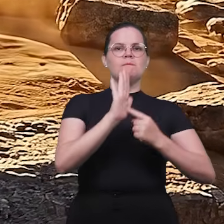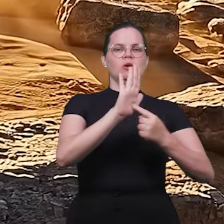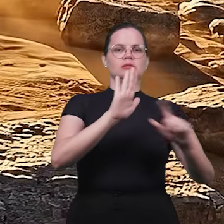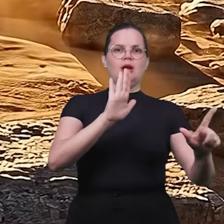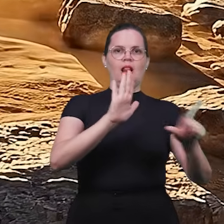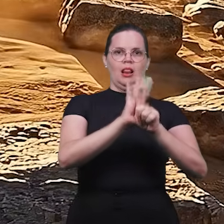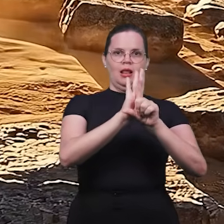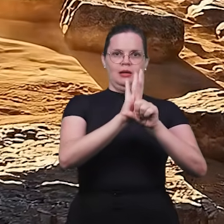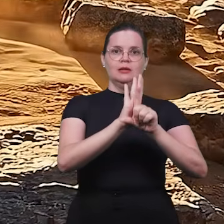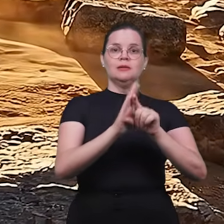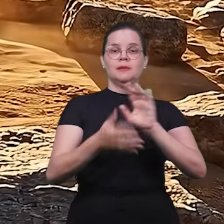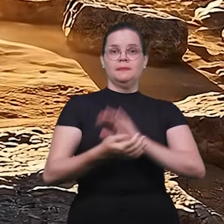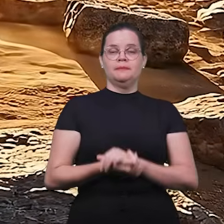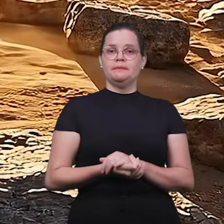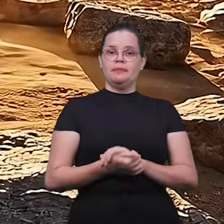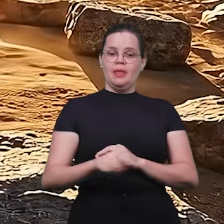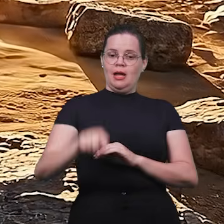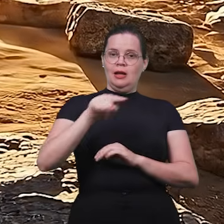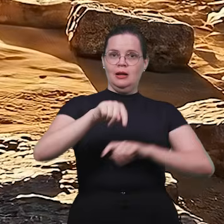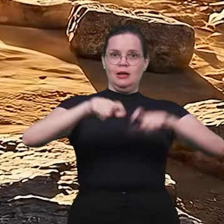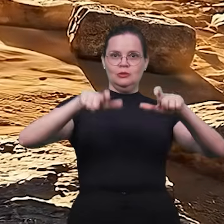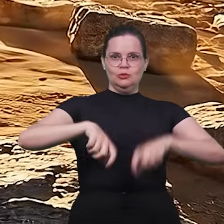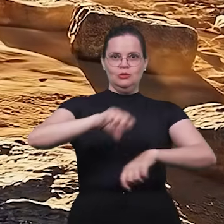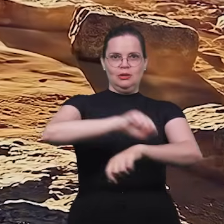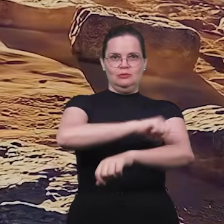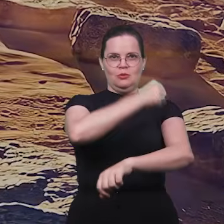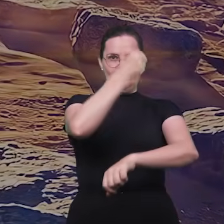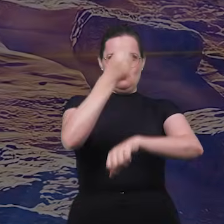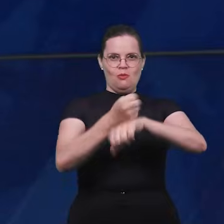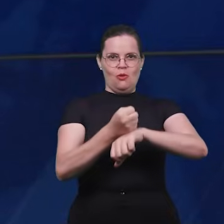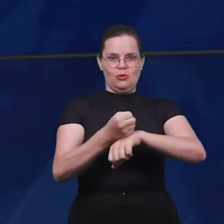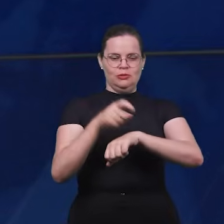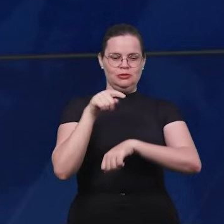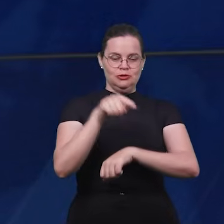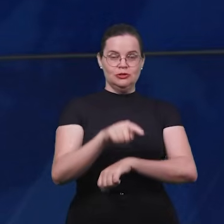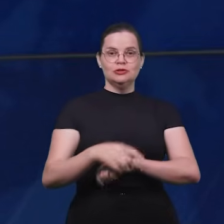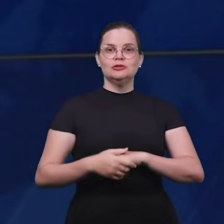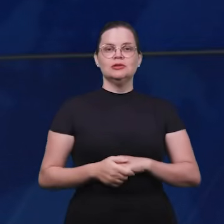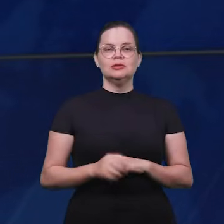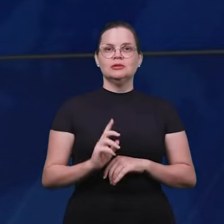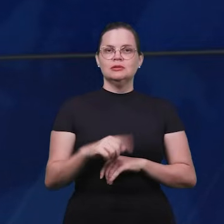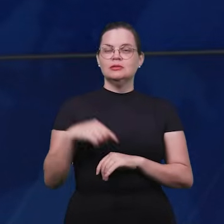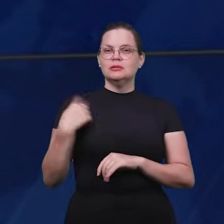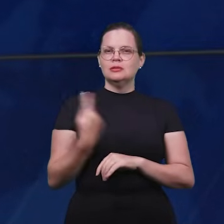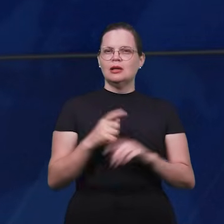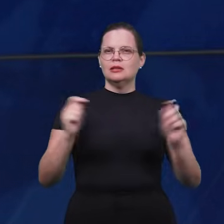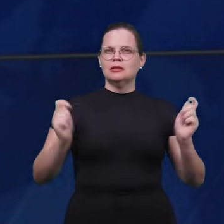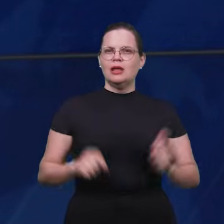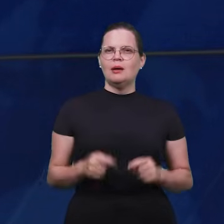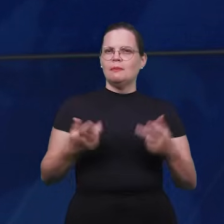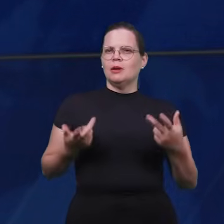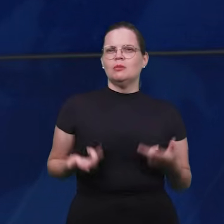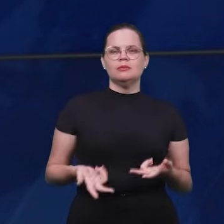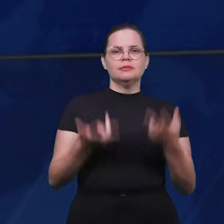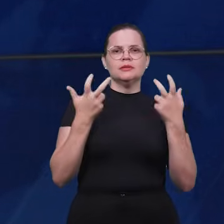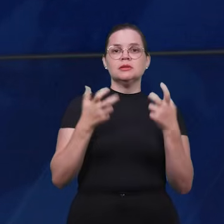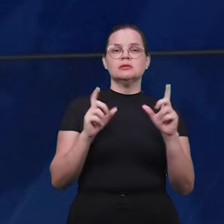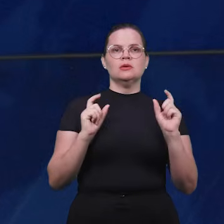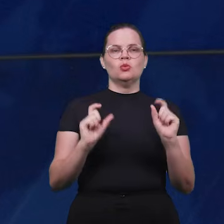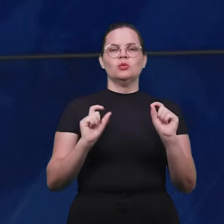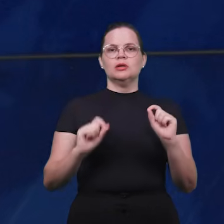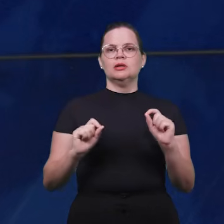de parada diante do Monte Sinai, como estamos vendo agora, nós podemos também ali ver o